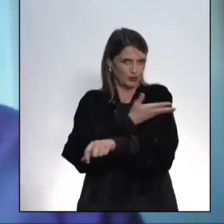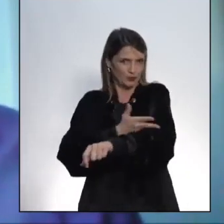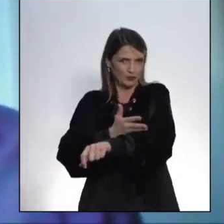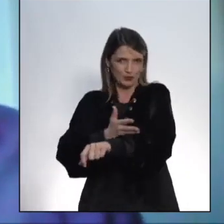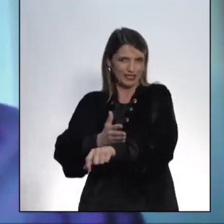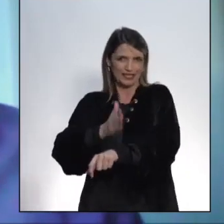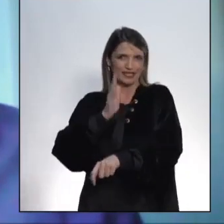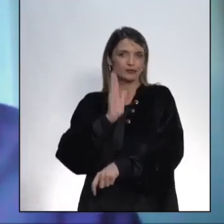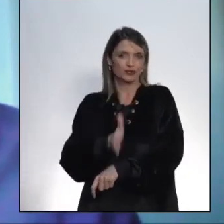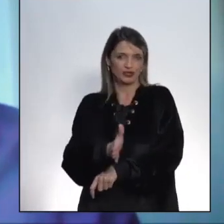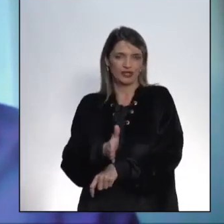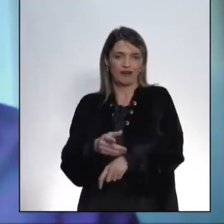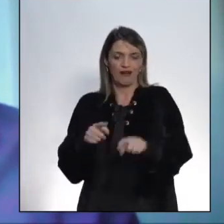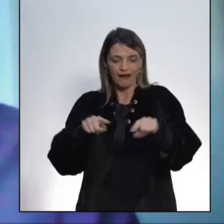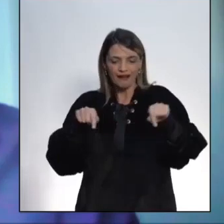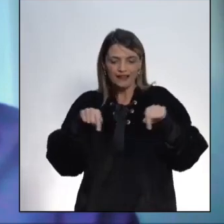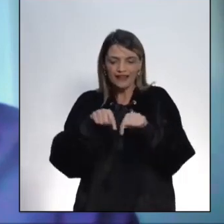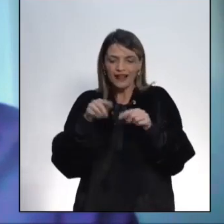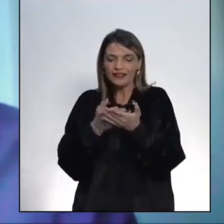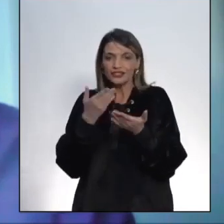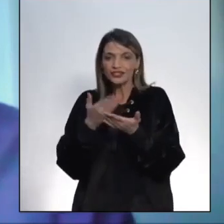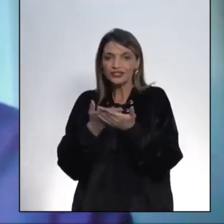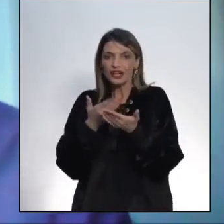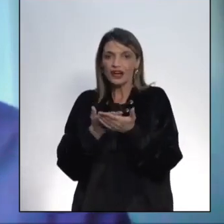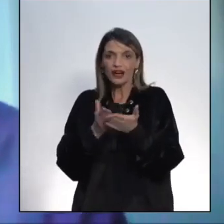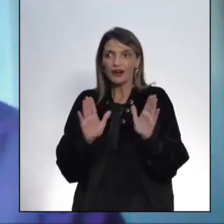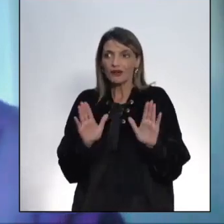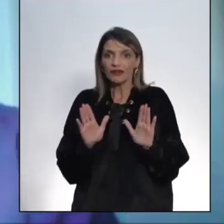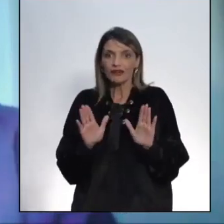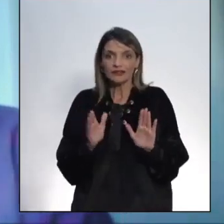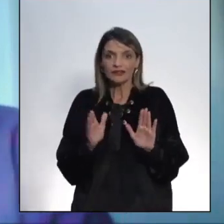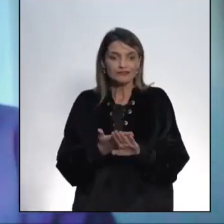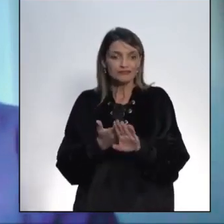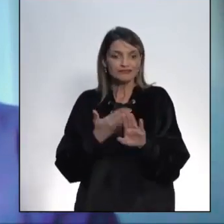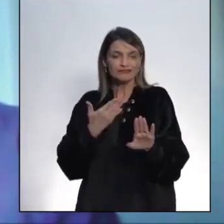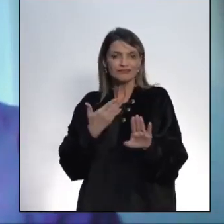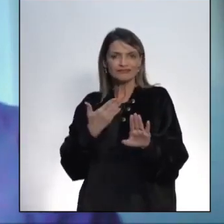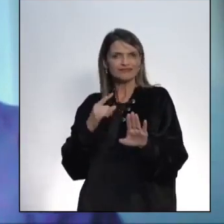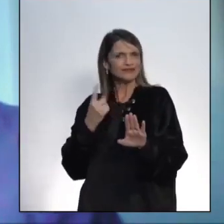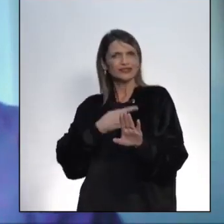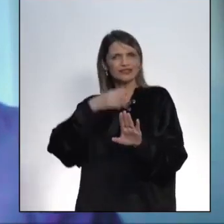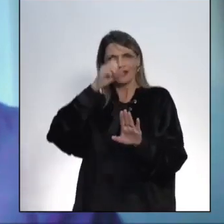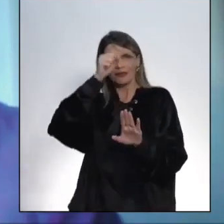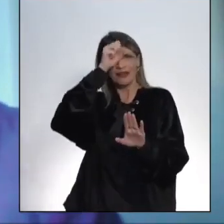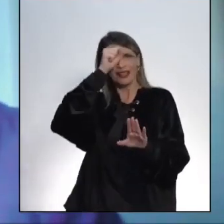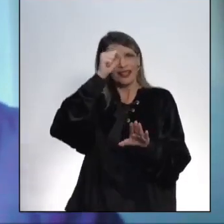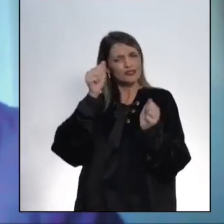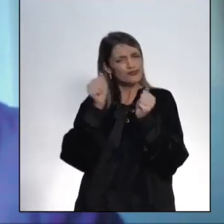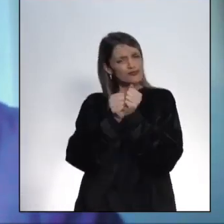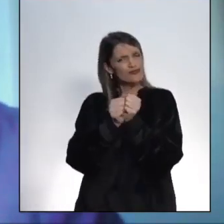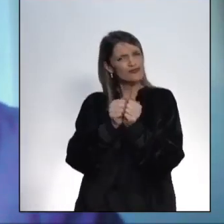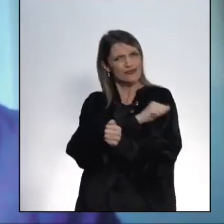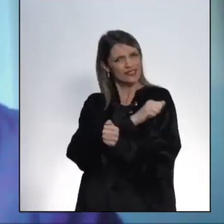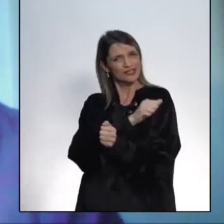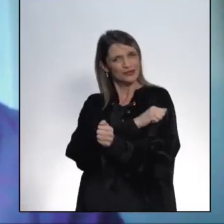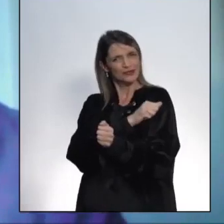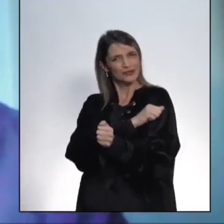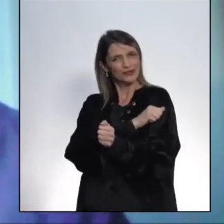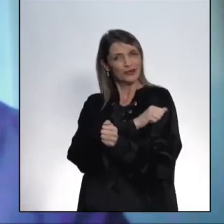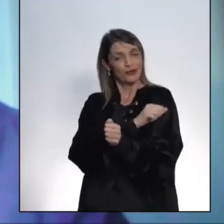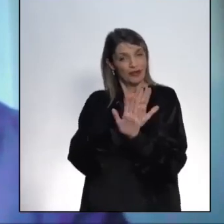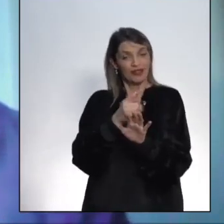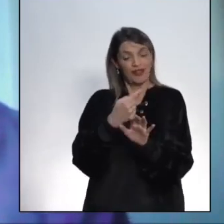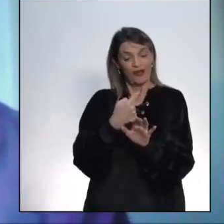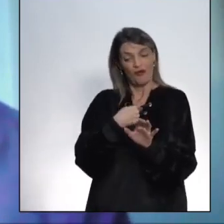no nosso caso, a sala de aula, e colocado na situação também de aprendiz, juntamente com o aluno. Então, eu vou para minha